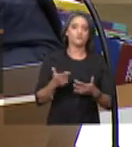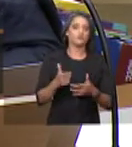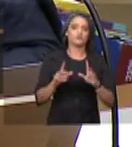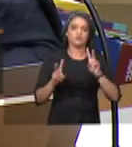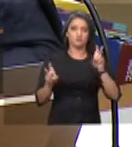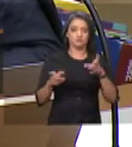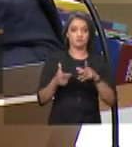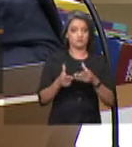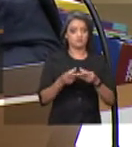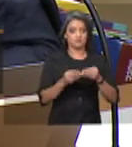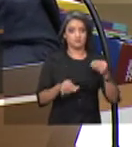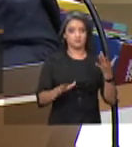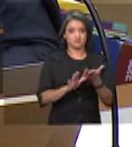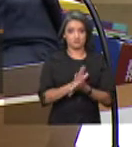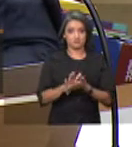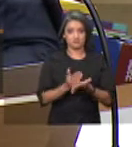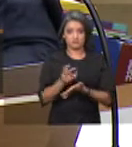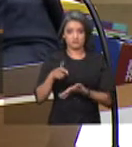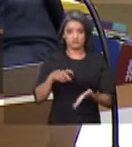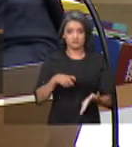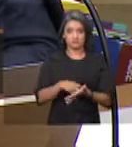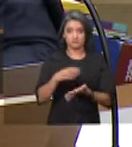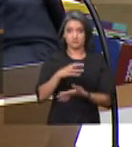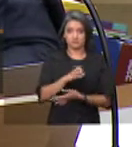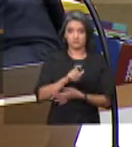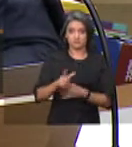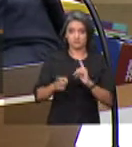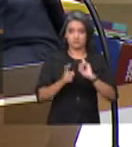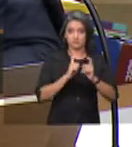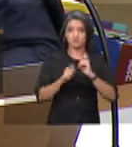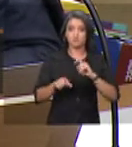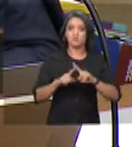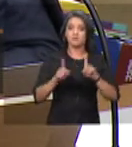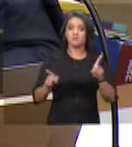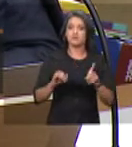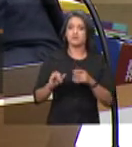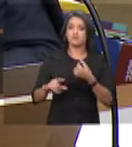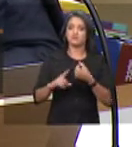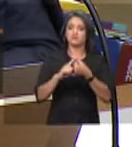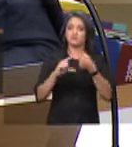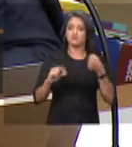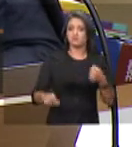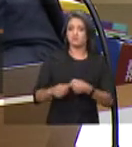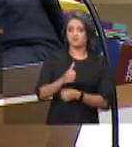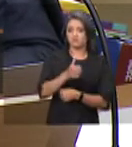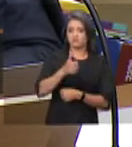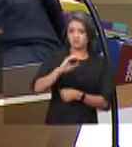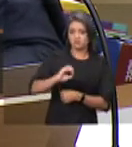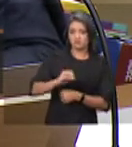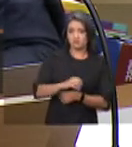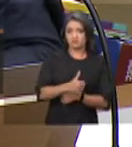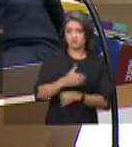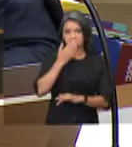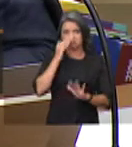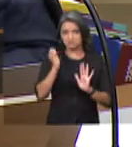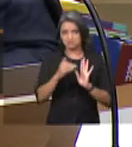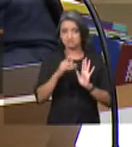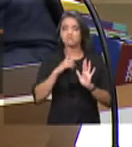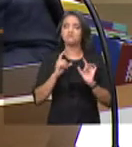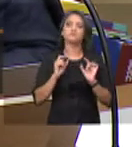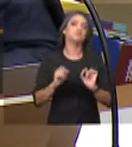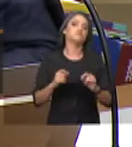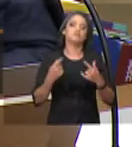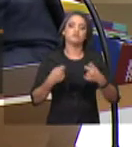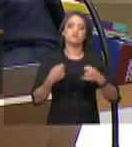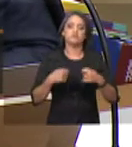criminais ou administrativa as infrações as normas previstas no artigos 10 e 11 ficam